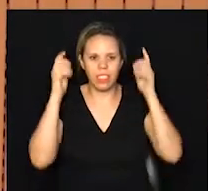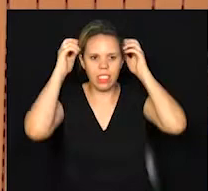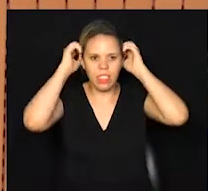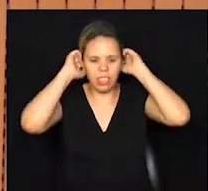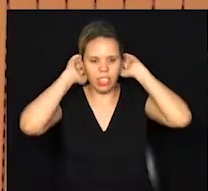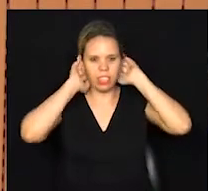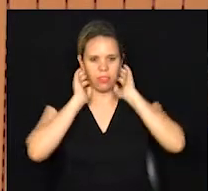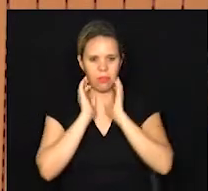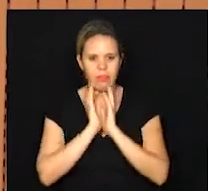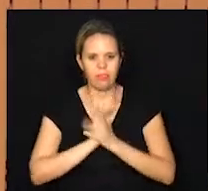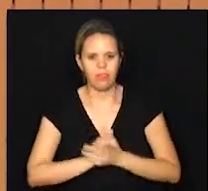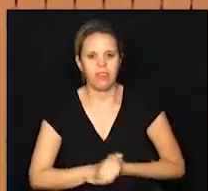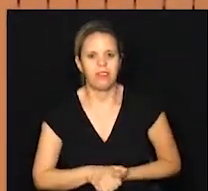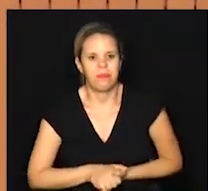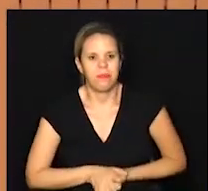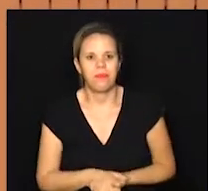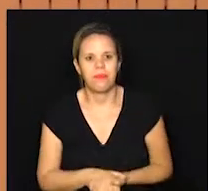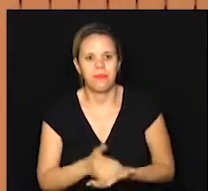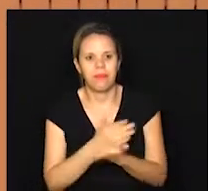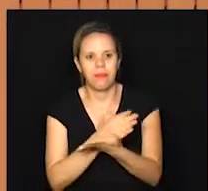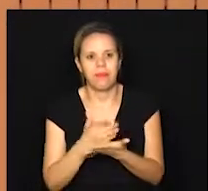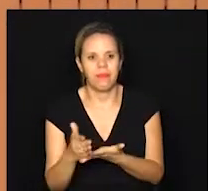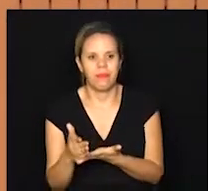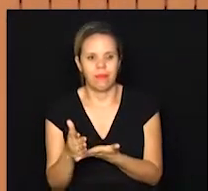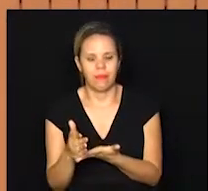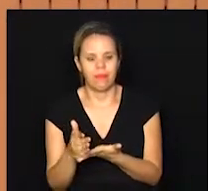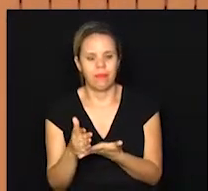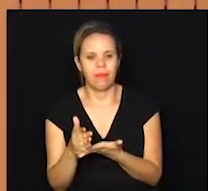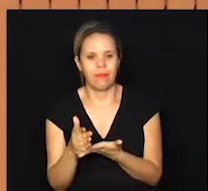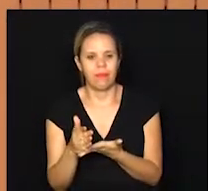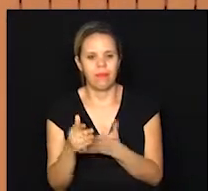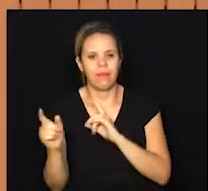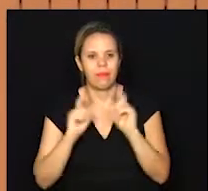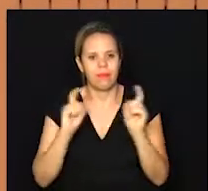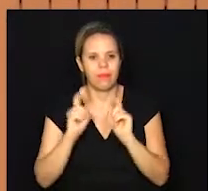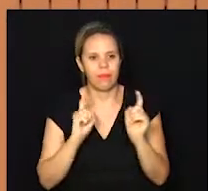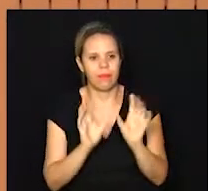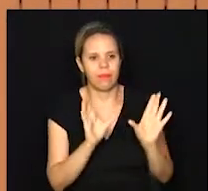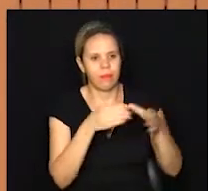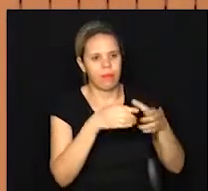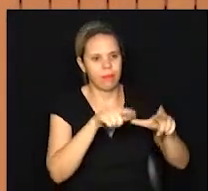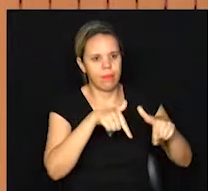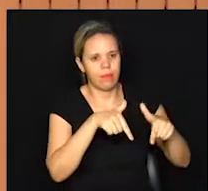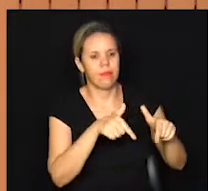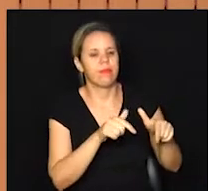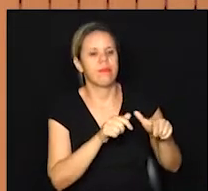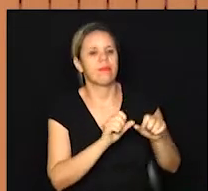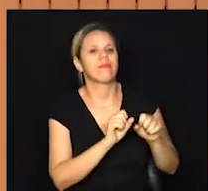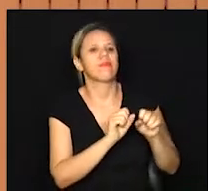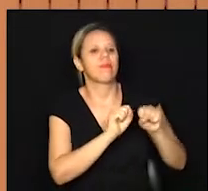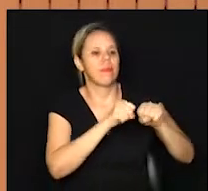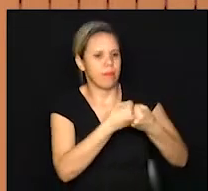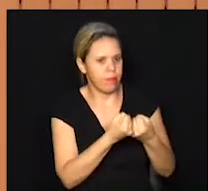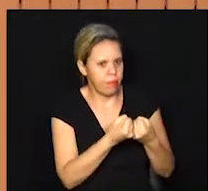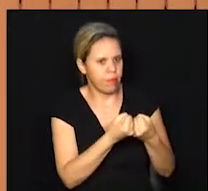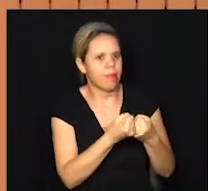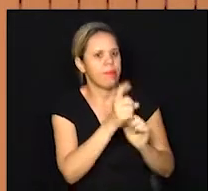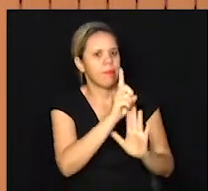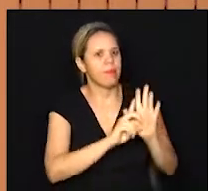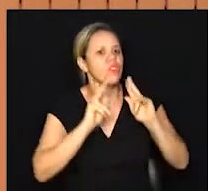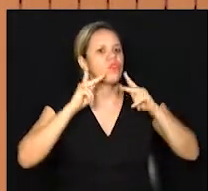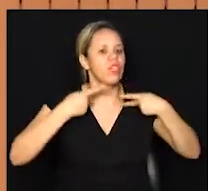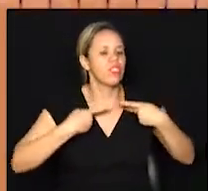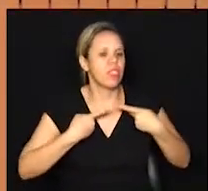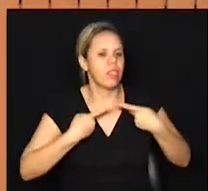estamos dando início à reunião da Comissão de Defesa dos Direitos Humanos e Cidadania,